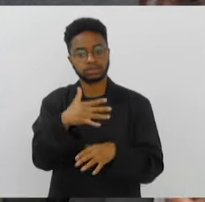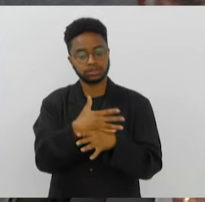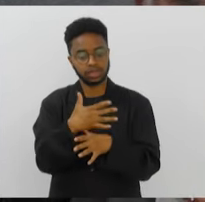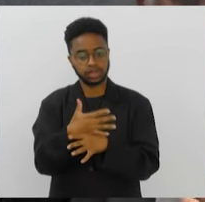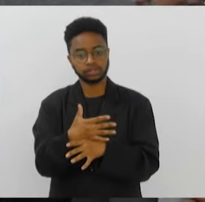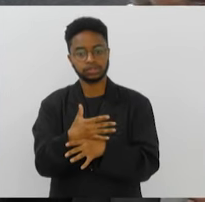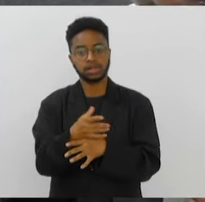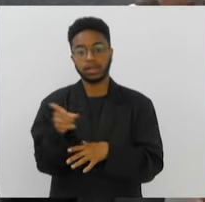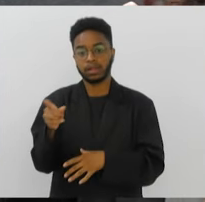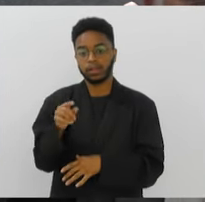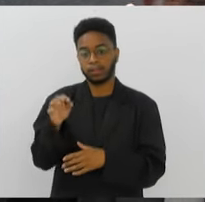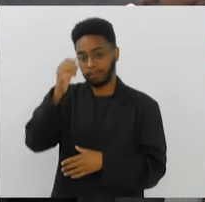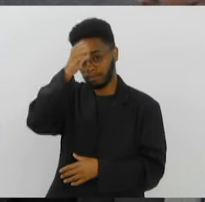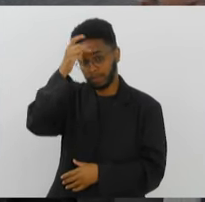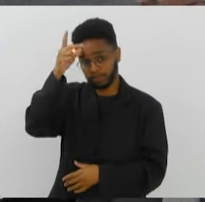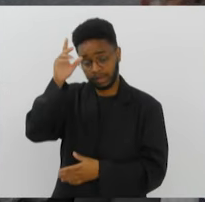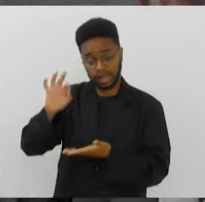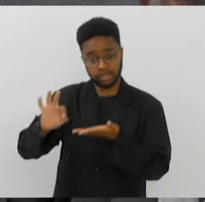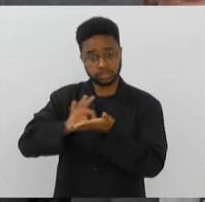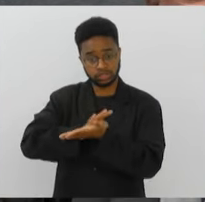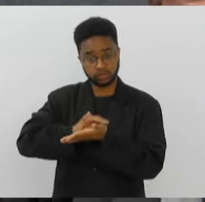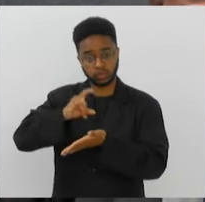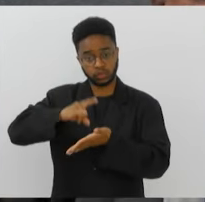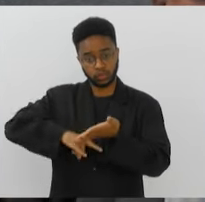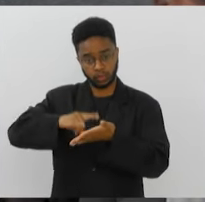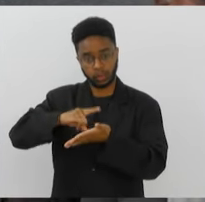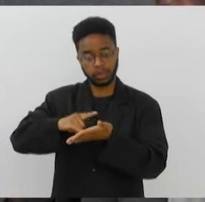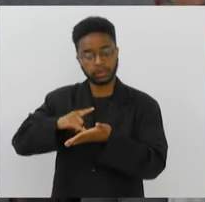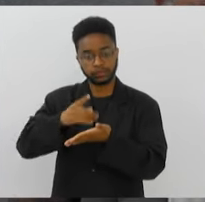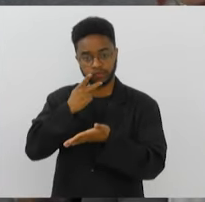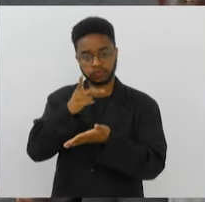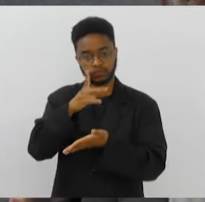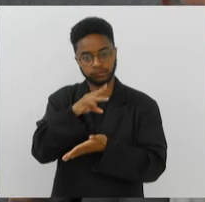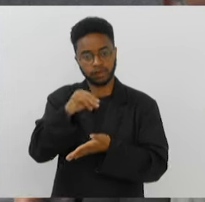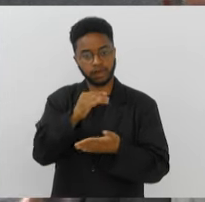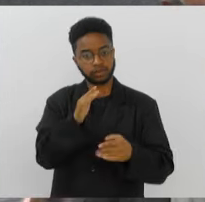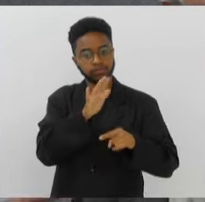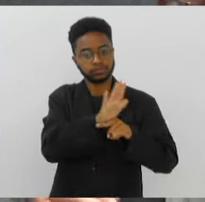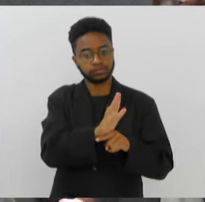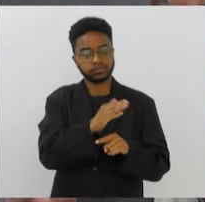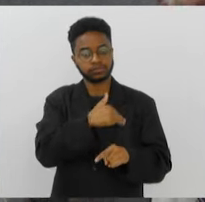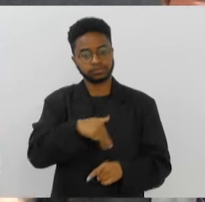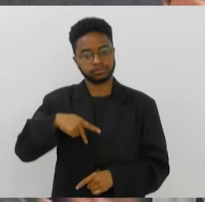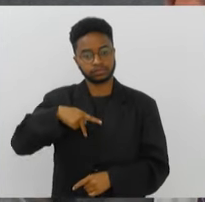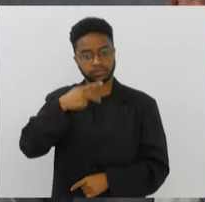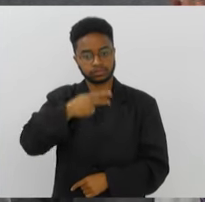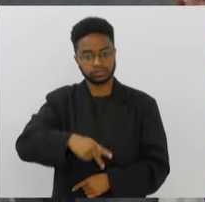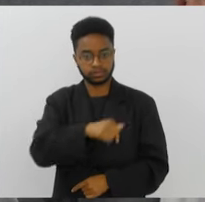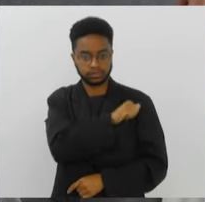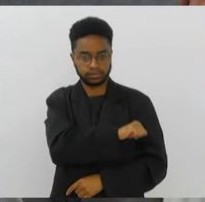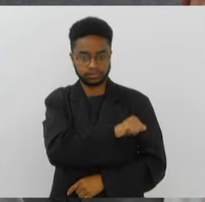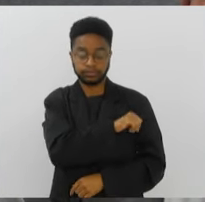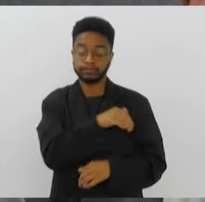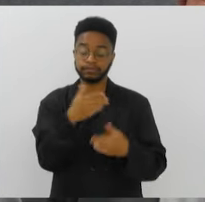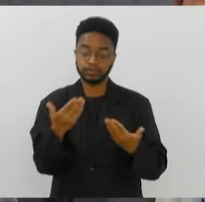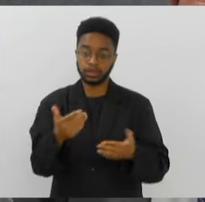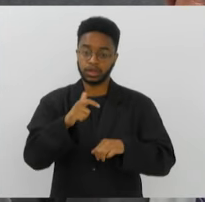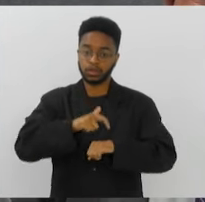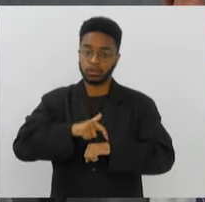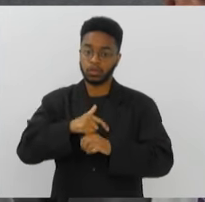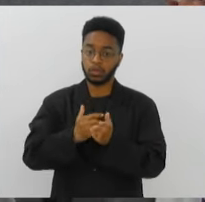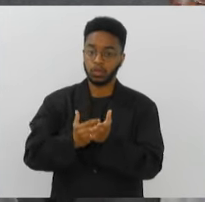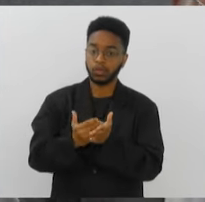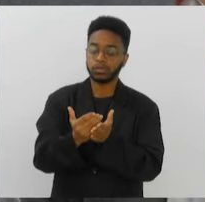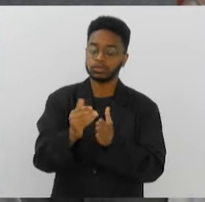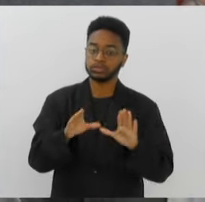Eduardo Paes assinou um termo de colaboração com o Ministério Público do Estado do Rio de Janeiro. E ali foi iniciada